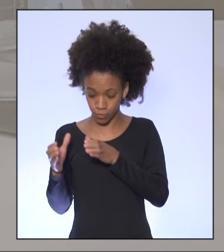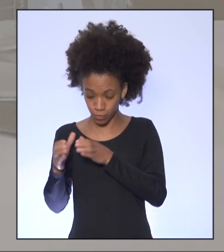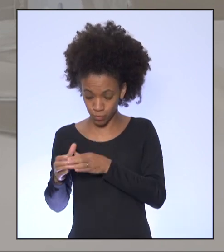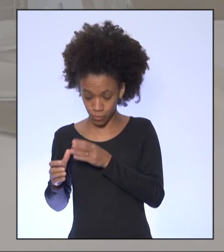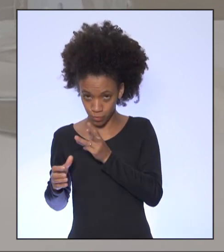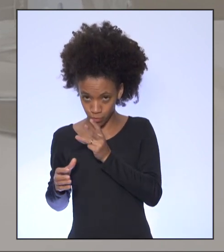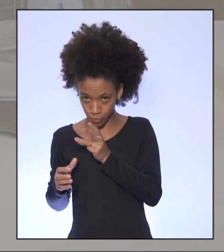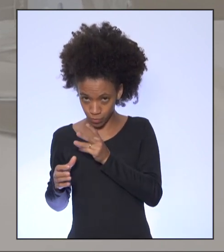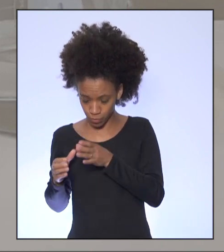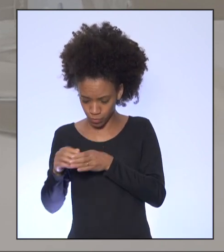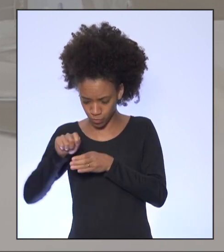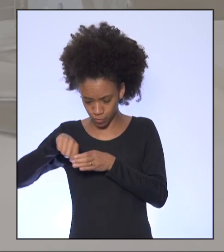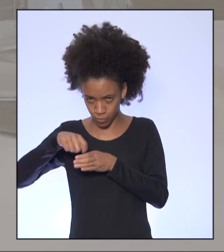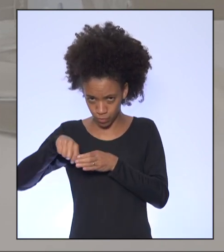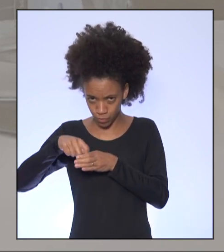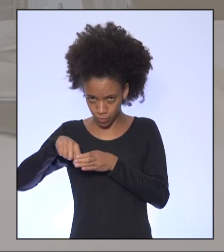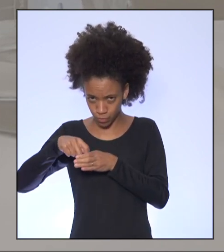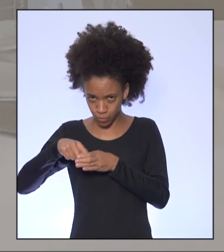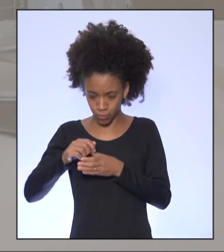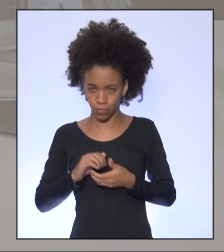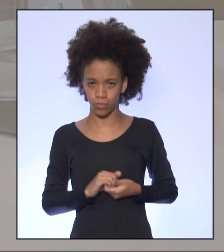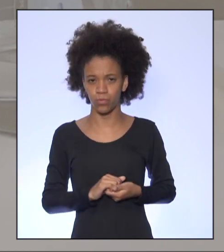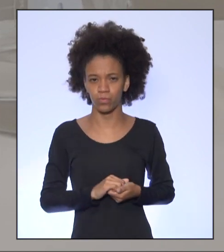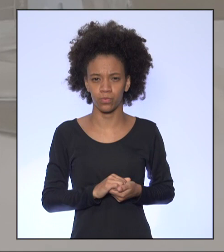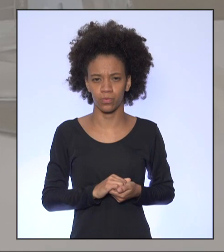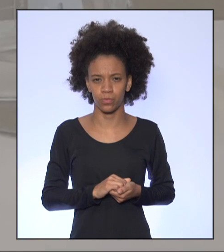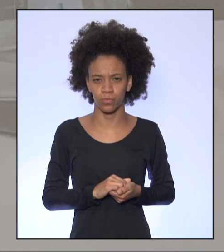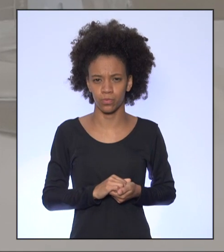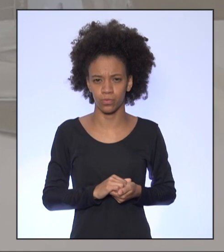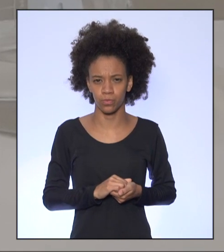solução 3.